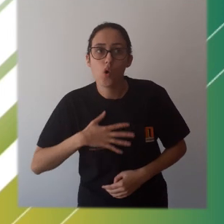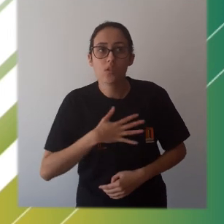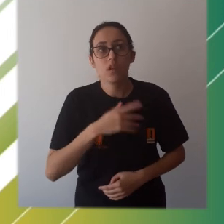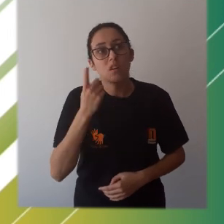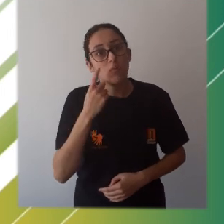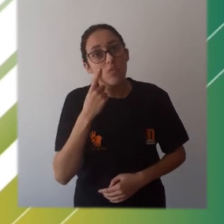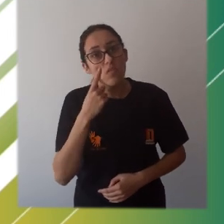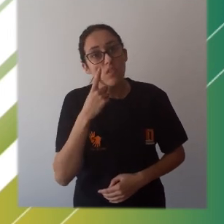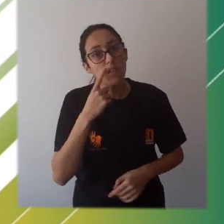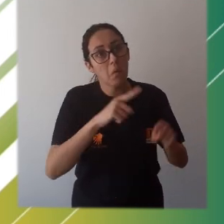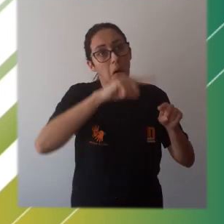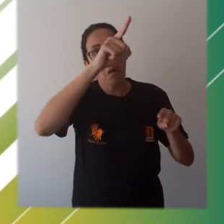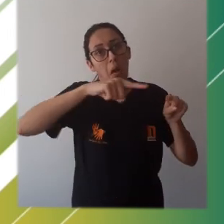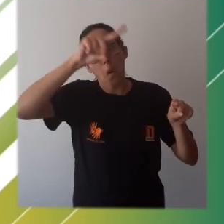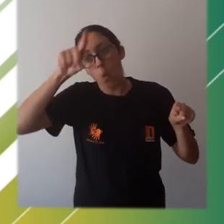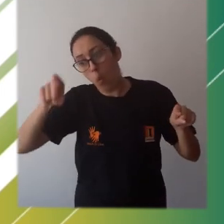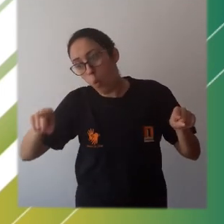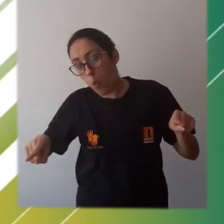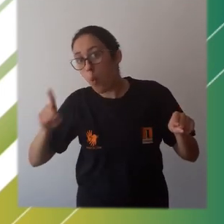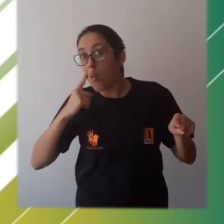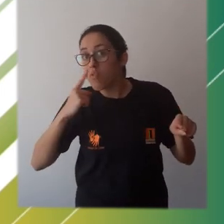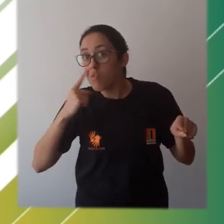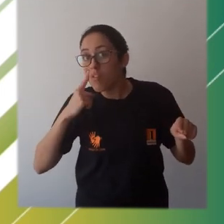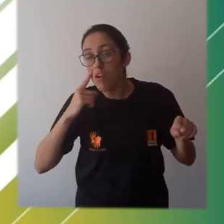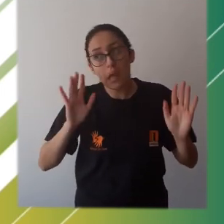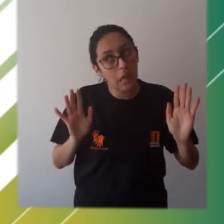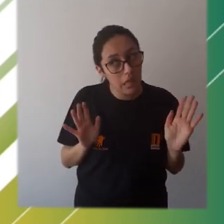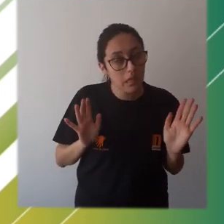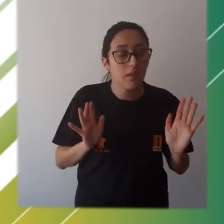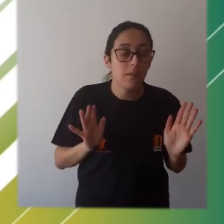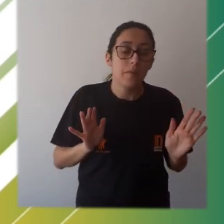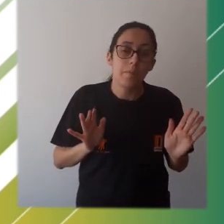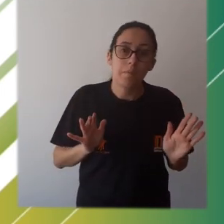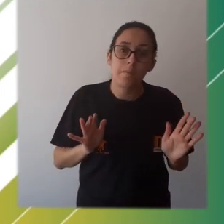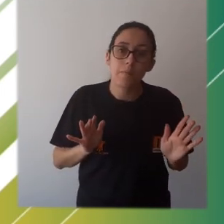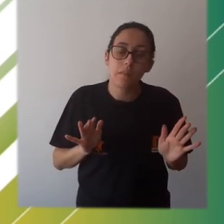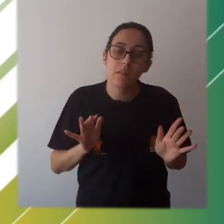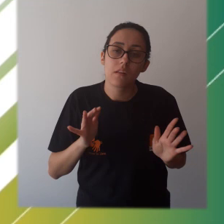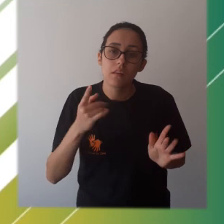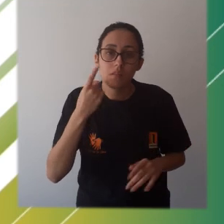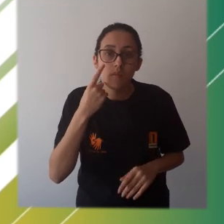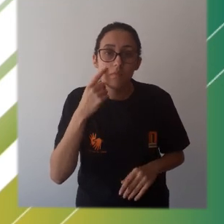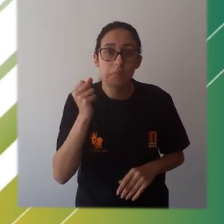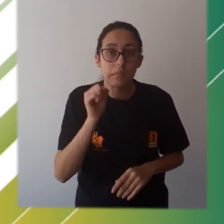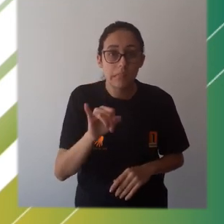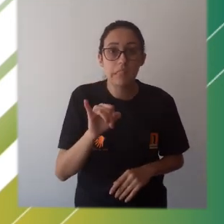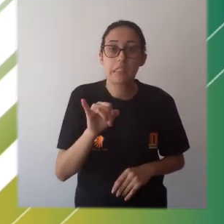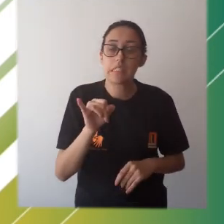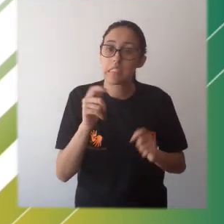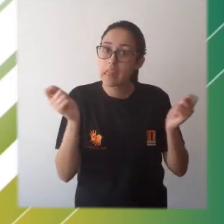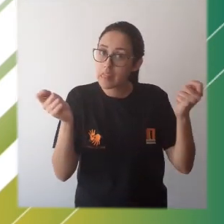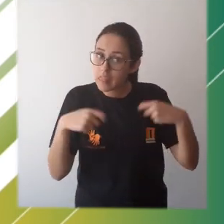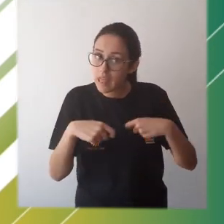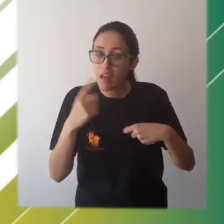esteja numa redução na curva de queda da pandemia, e aí nós promovemos essa